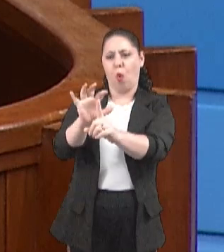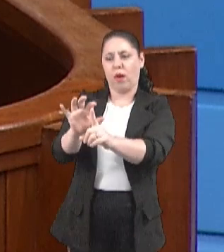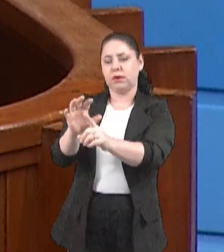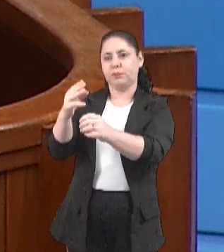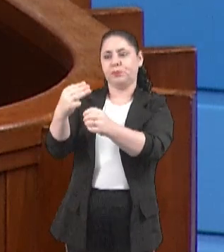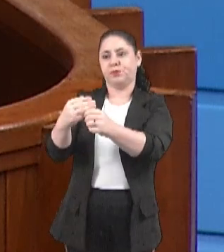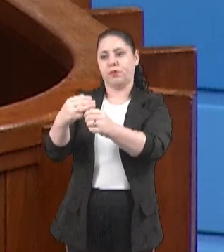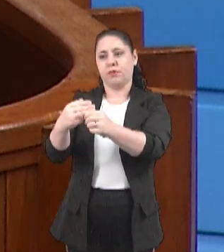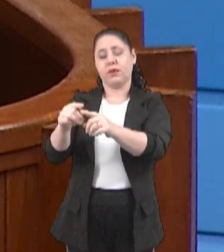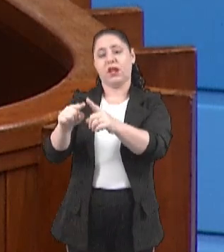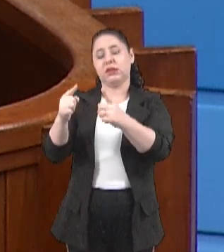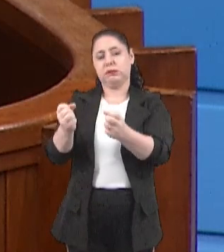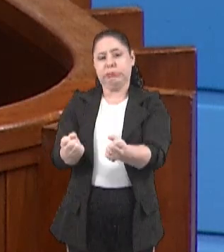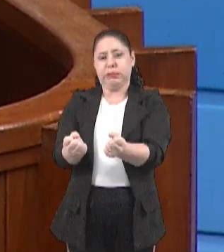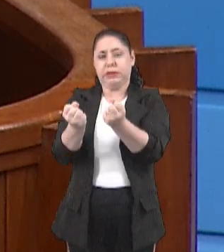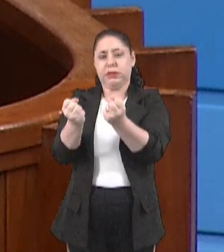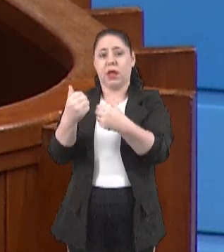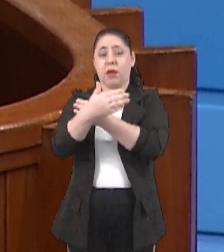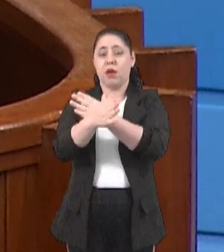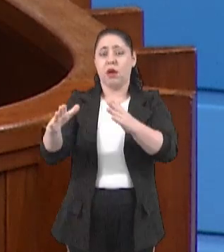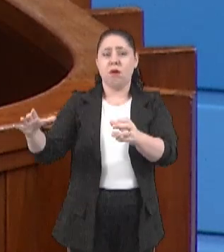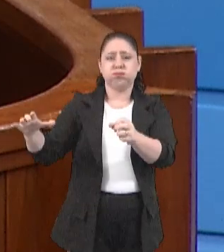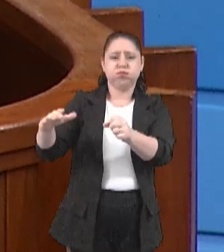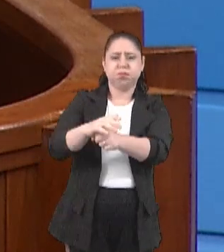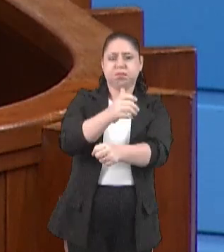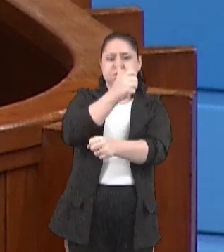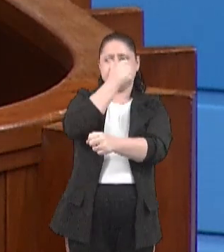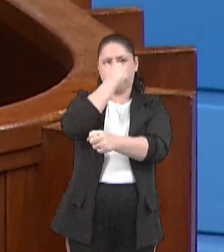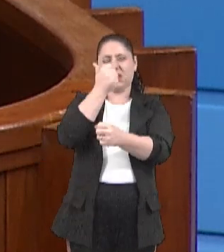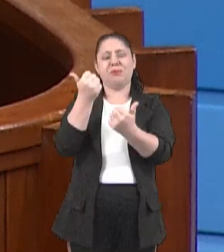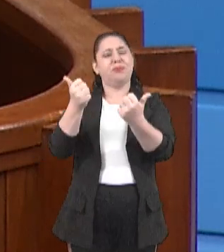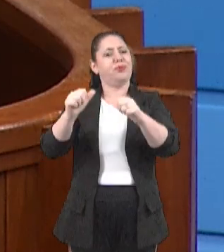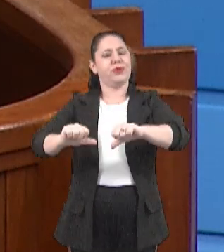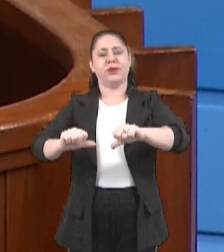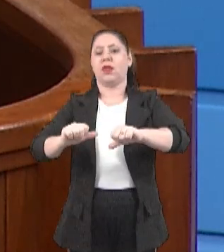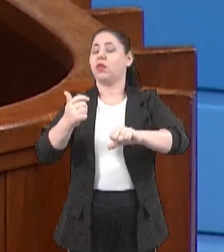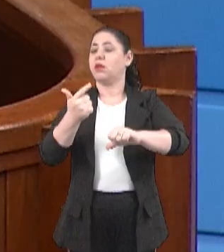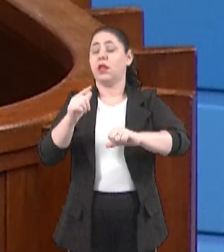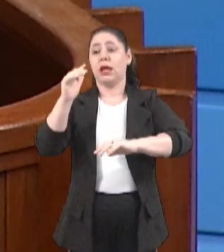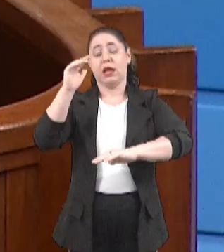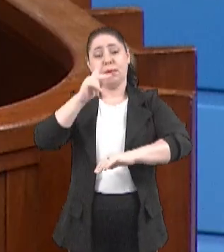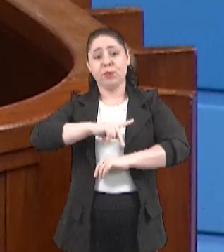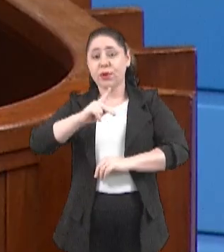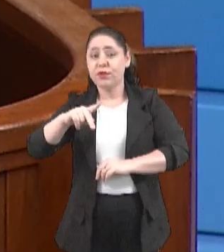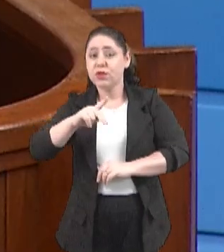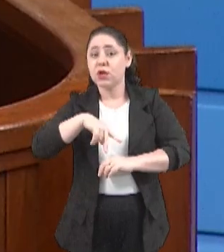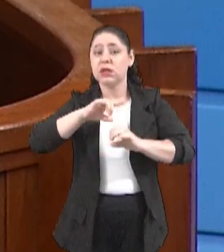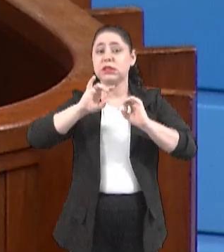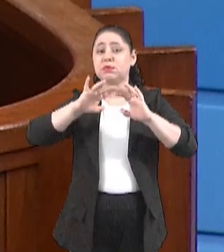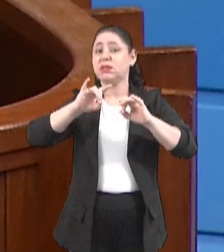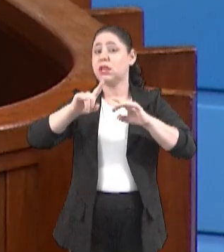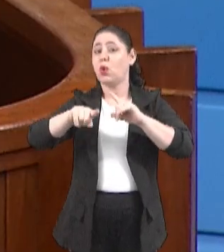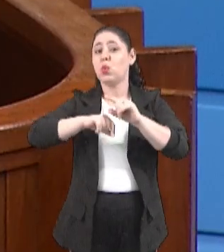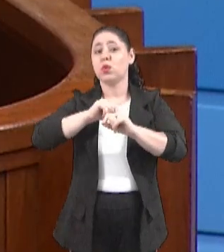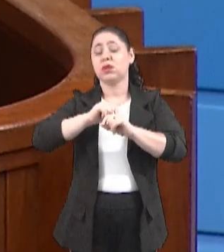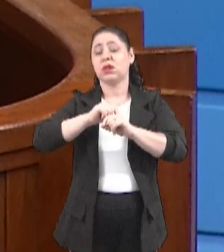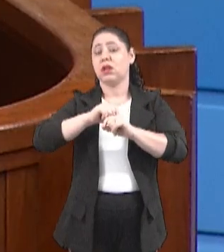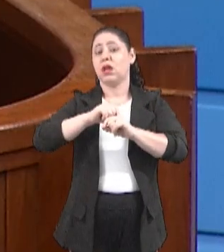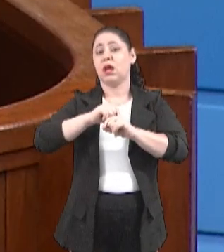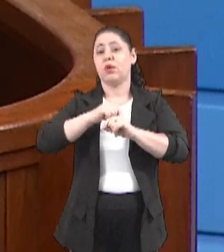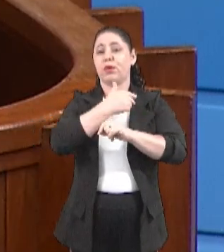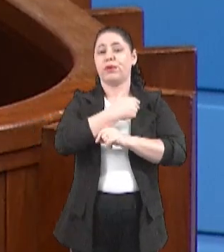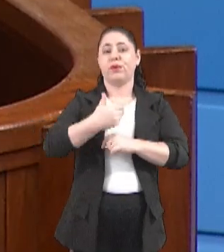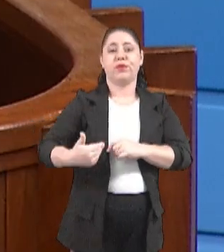município, sobrecarrega as salas de aula, sobrecarrega os trabalhadores em especial, e deixa o